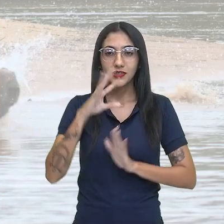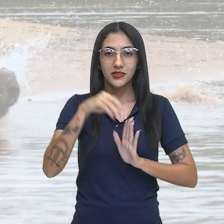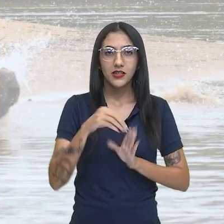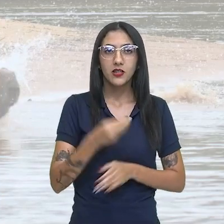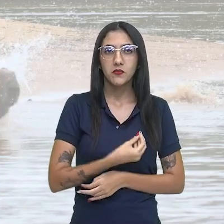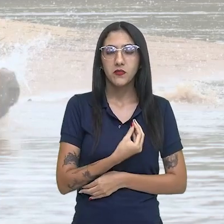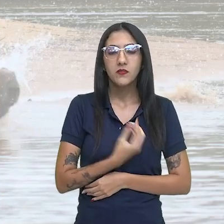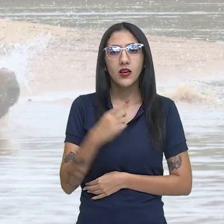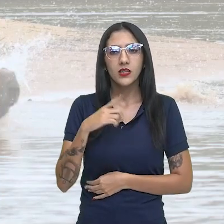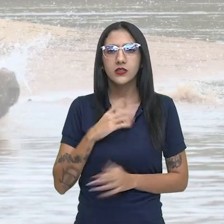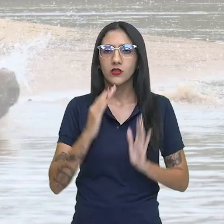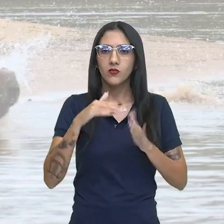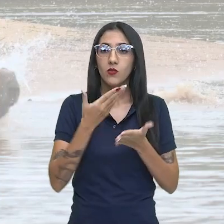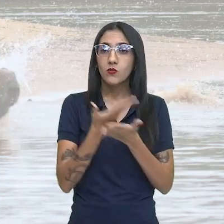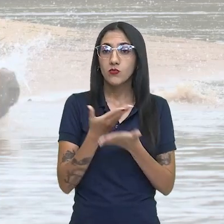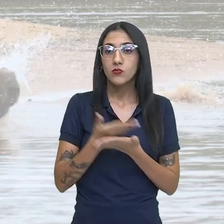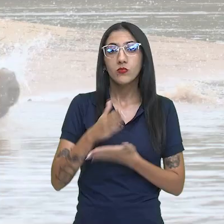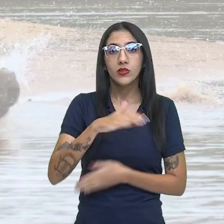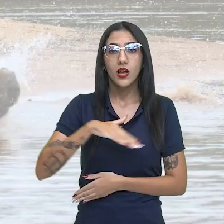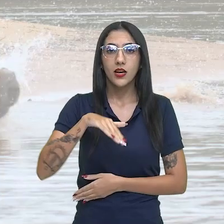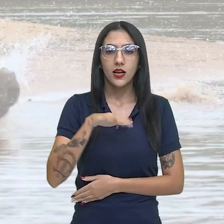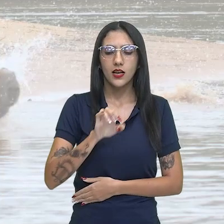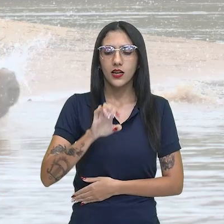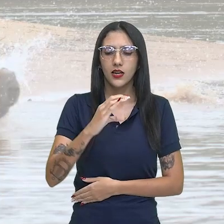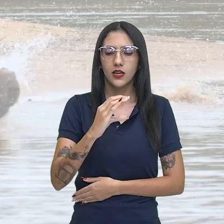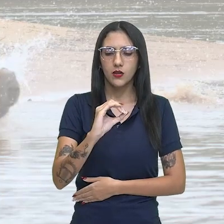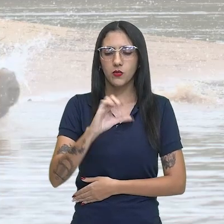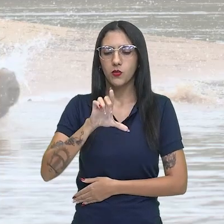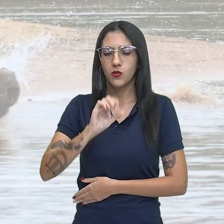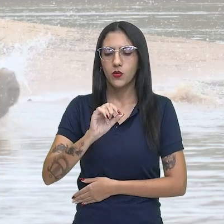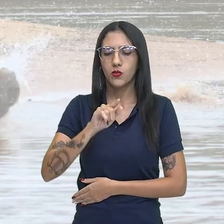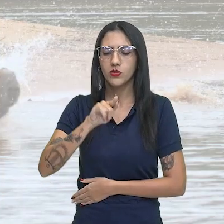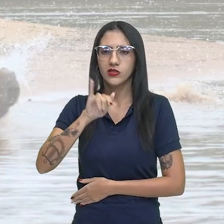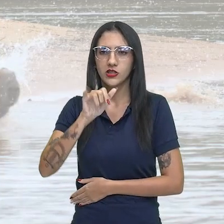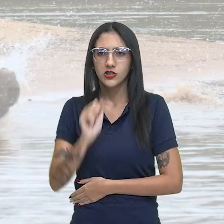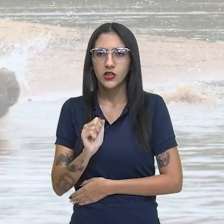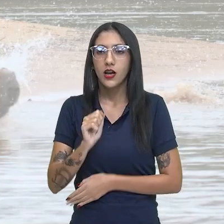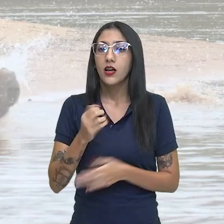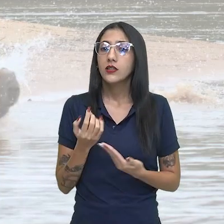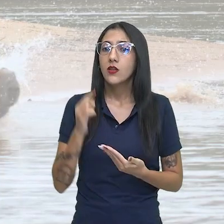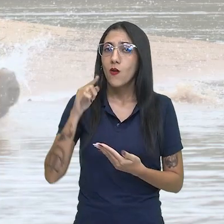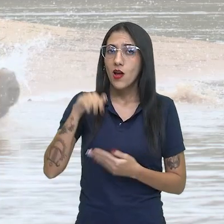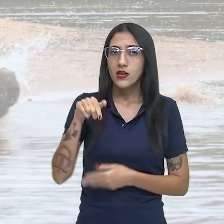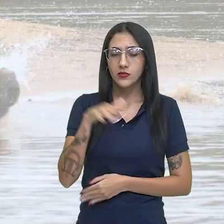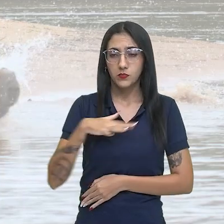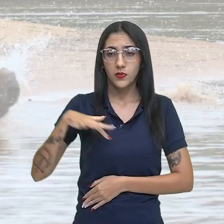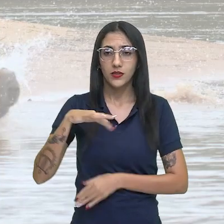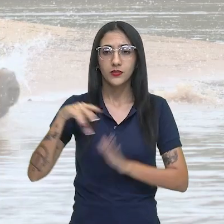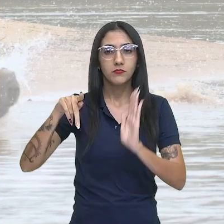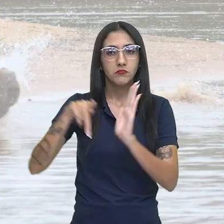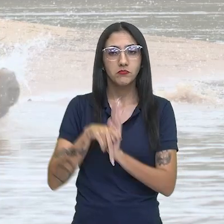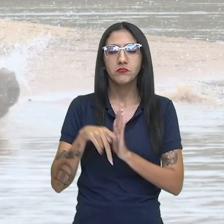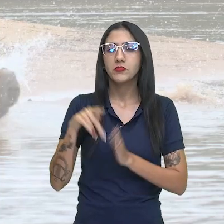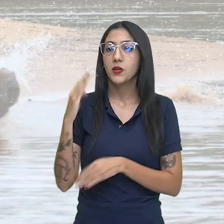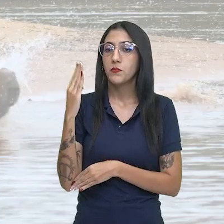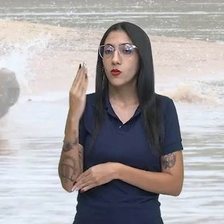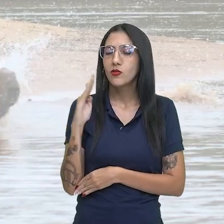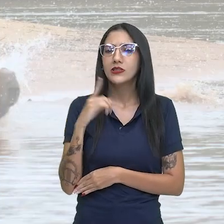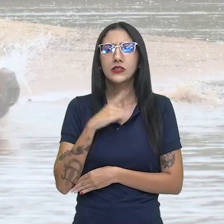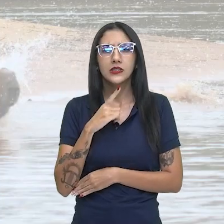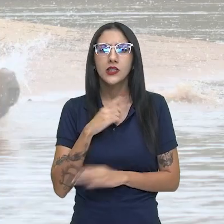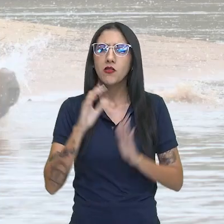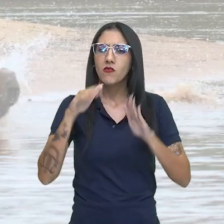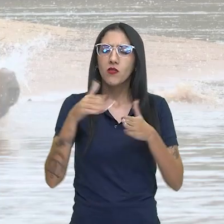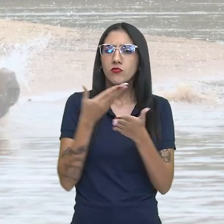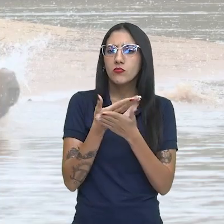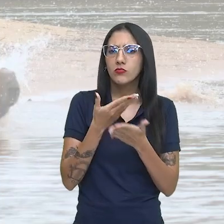ele é alvo de estudo da ecologia. A ecologia é uma área da biologia que estuda essa